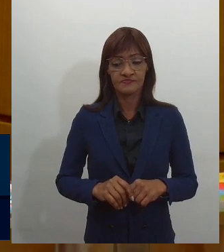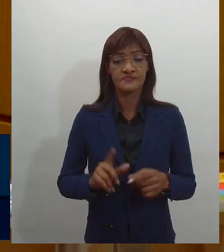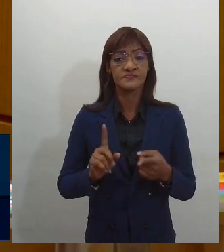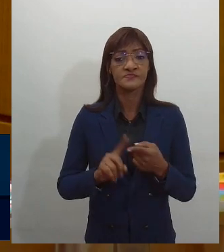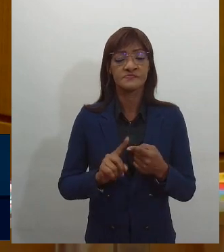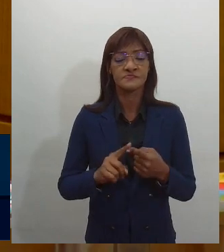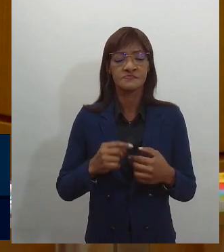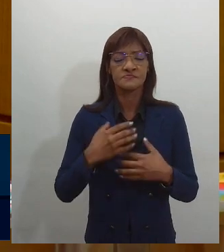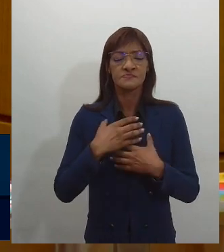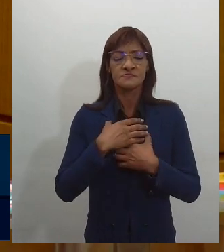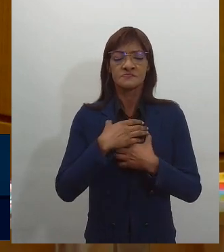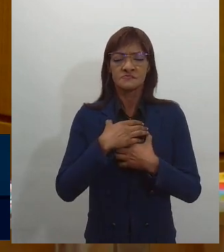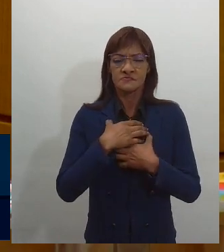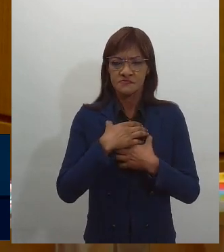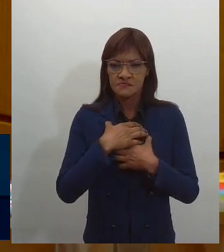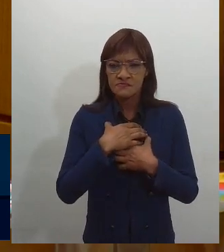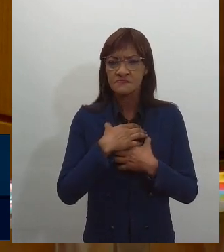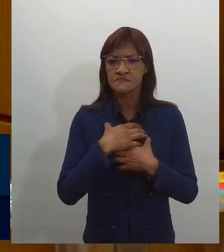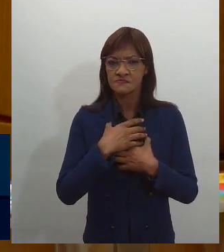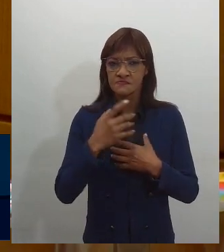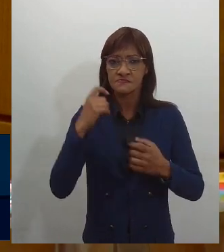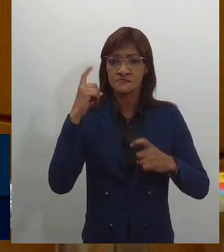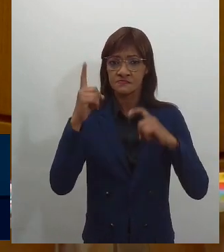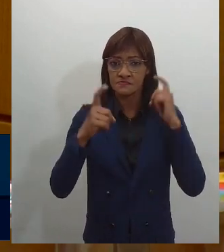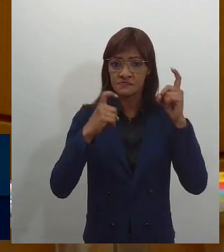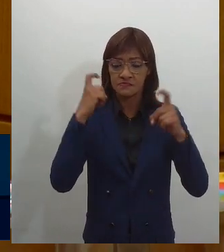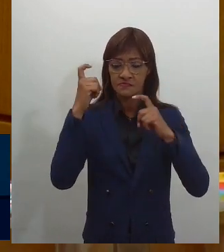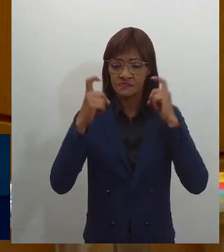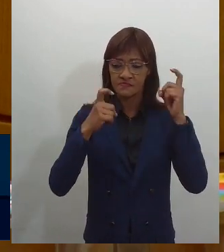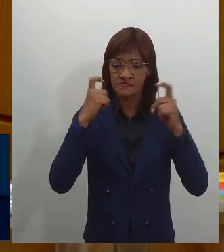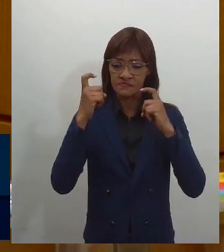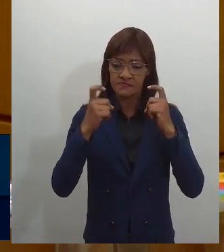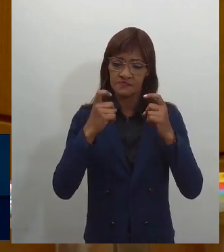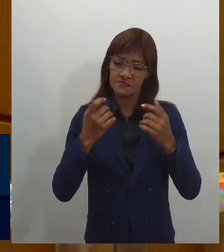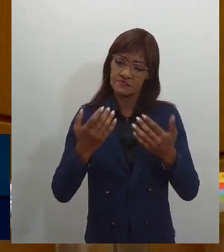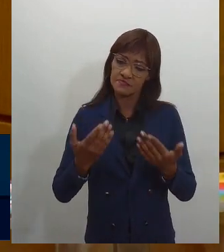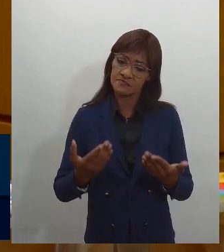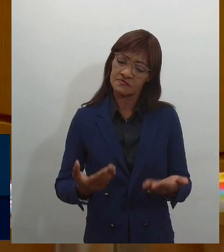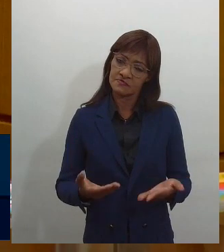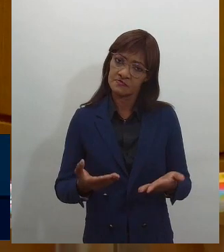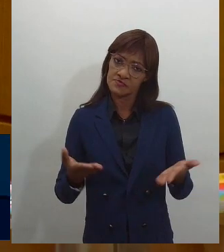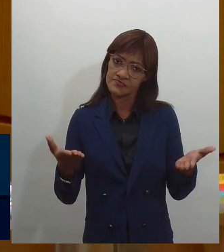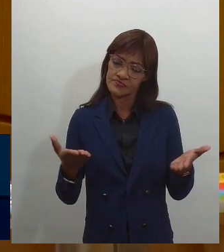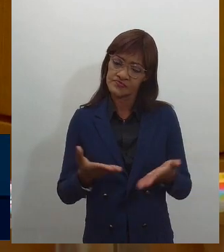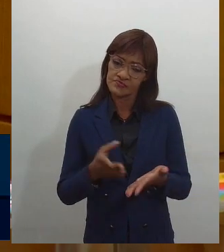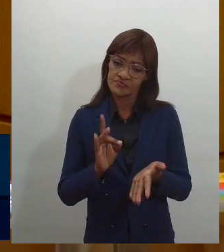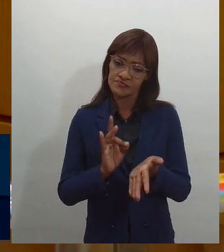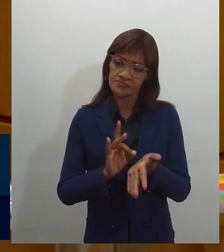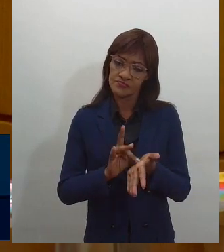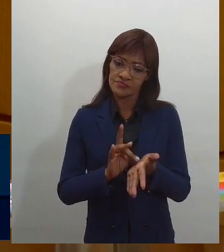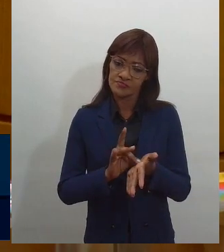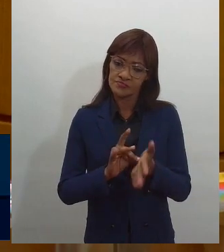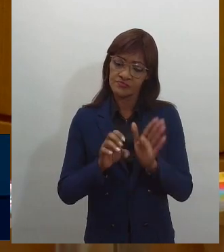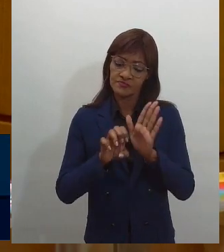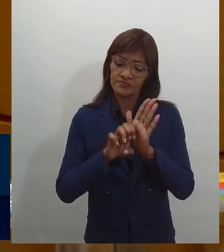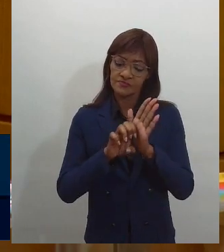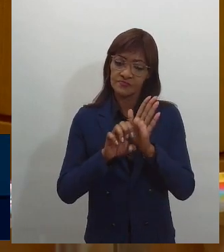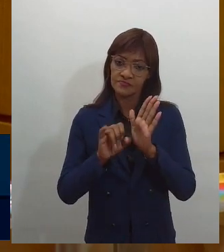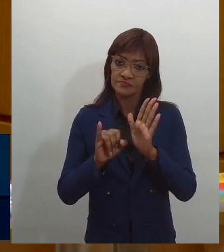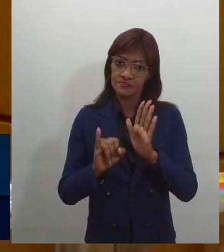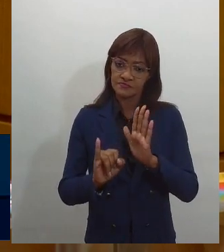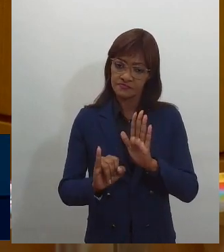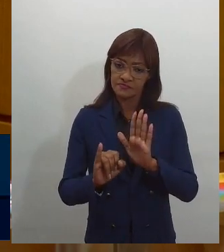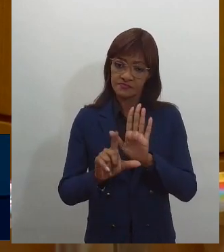preocupação com a situação atual relacionada aos editais da Lei Paulo